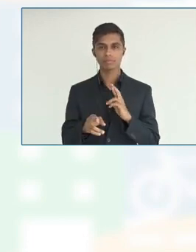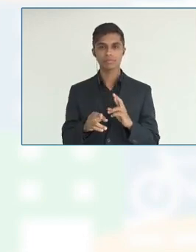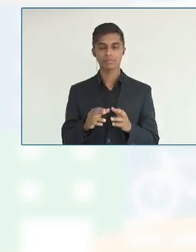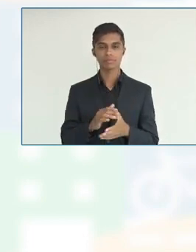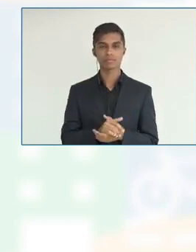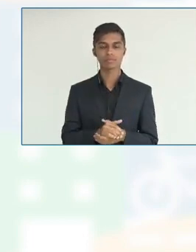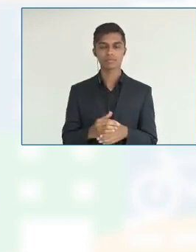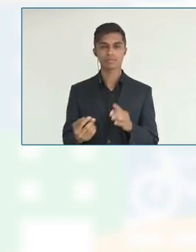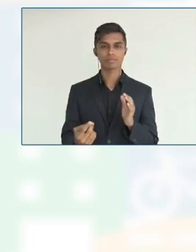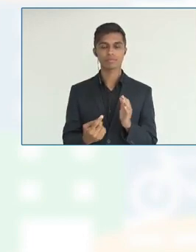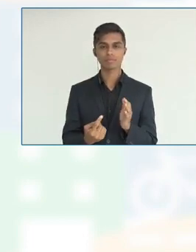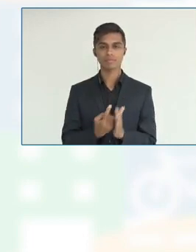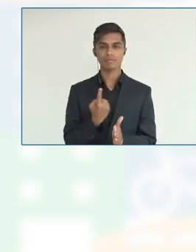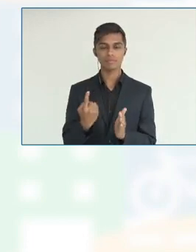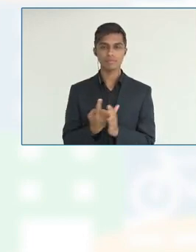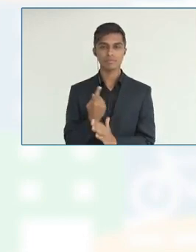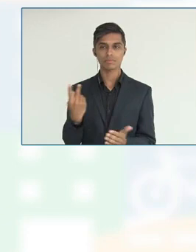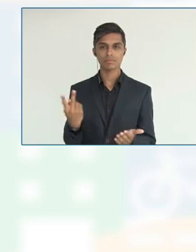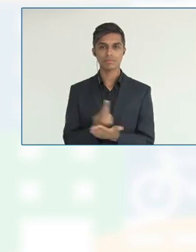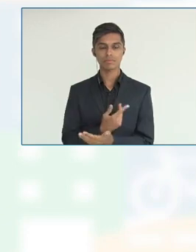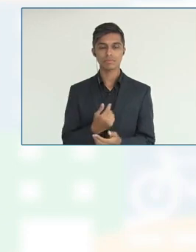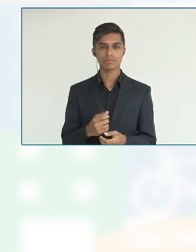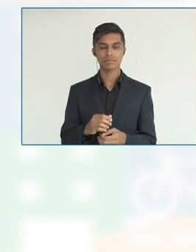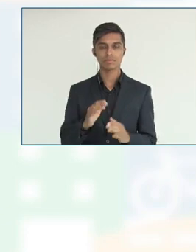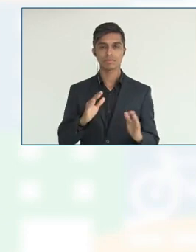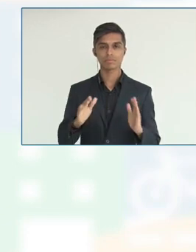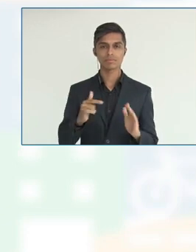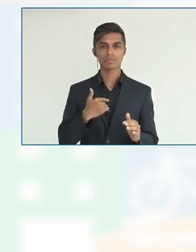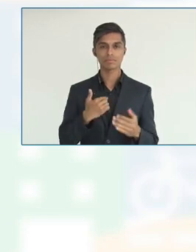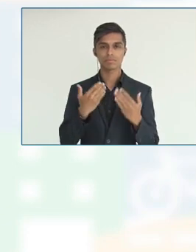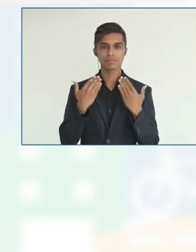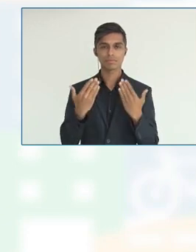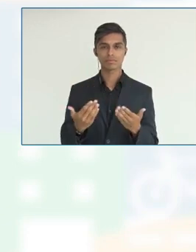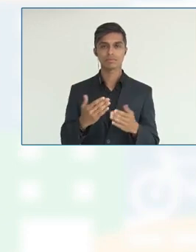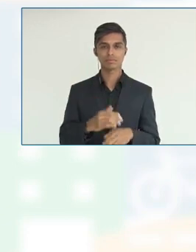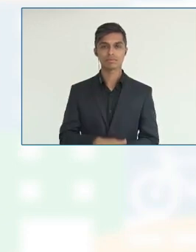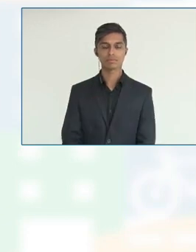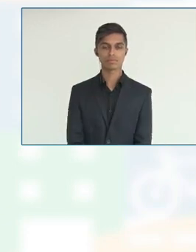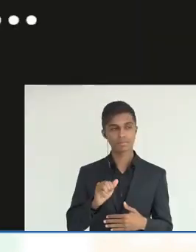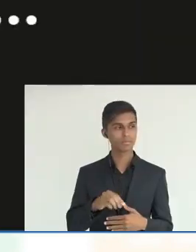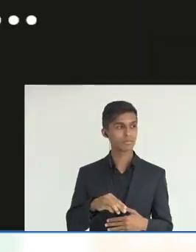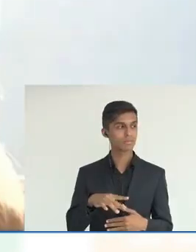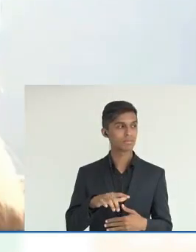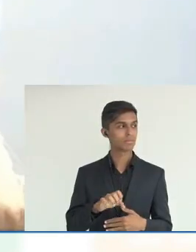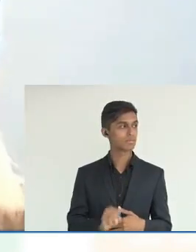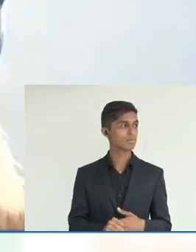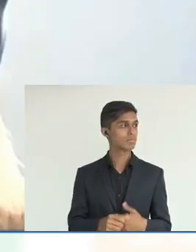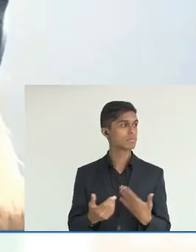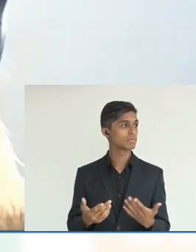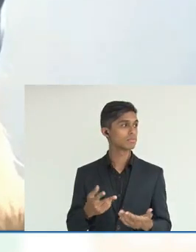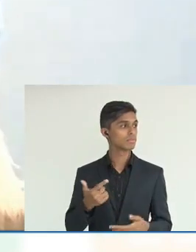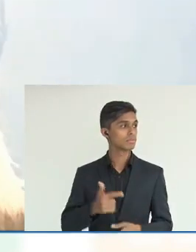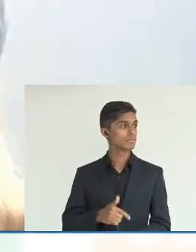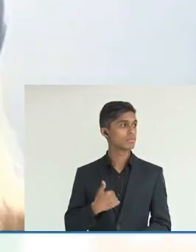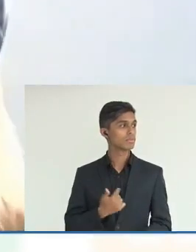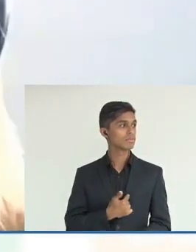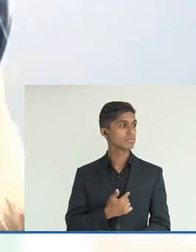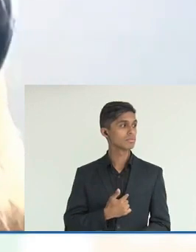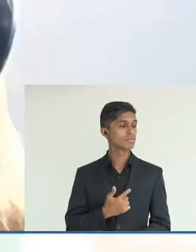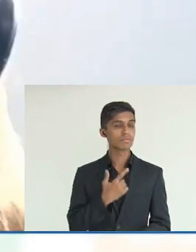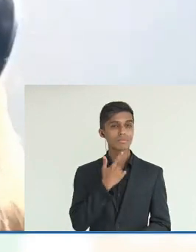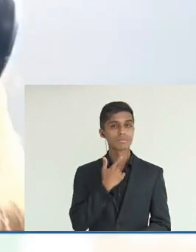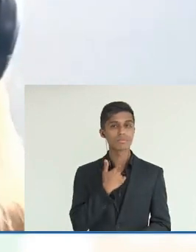aos questionamentos que porventura tenham sido realizados aí ao longo da nossa apresentação. Então, novamente, gostaria de agradecer